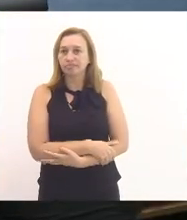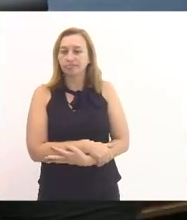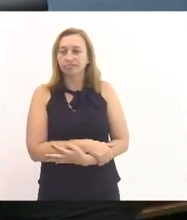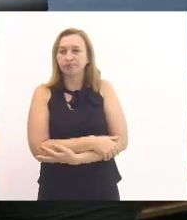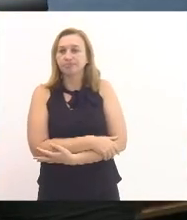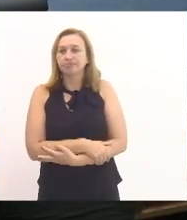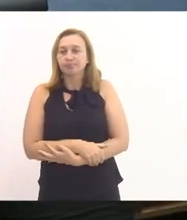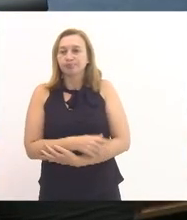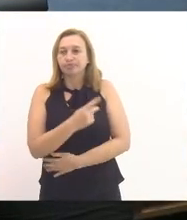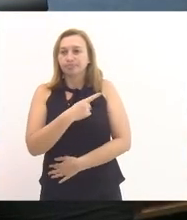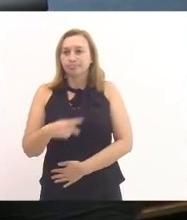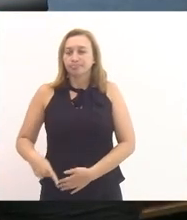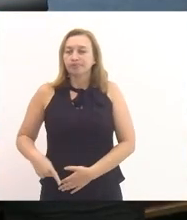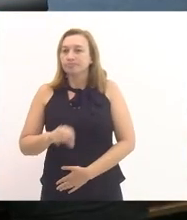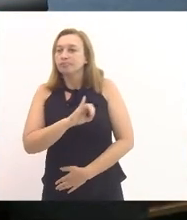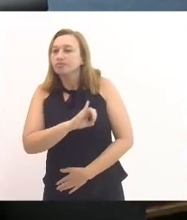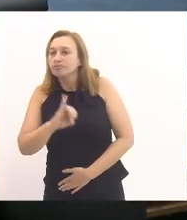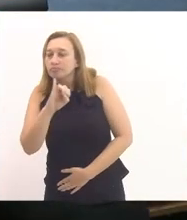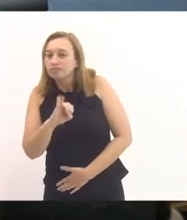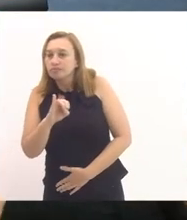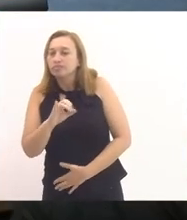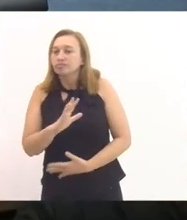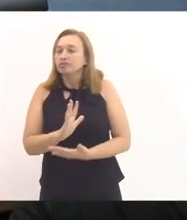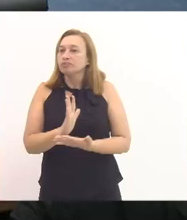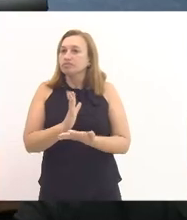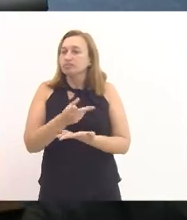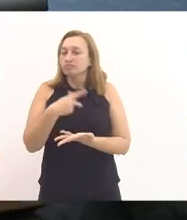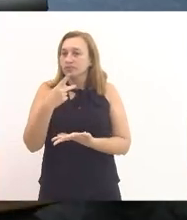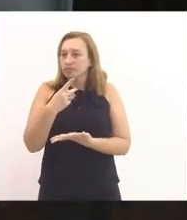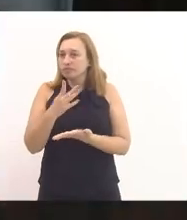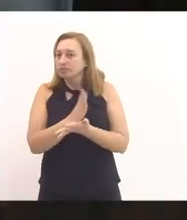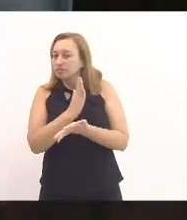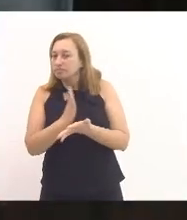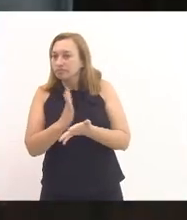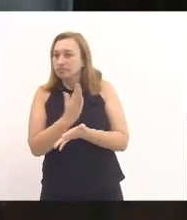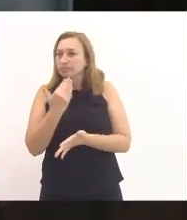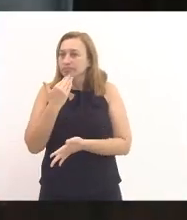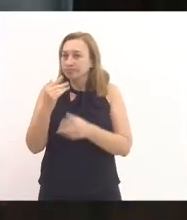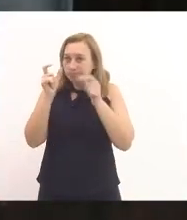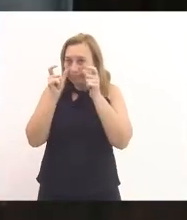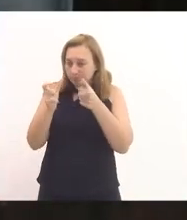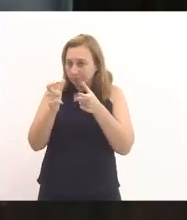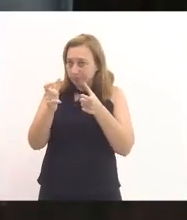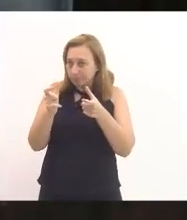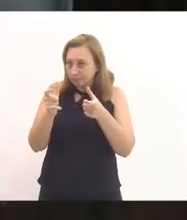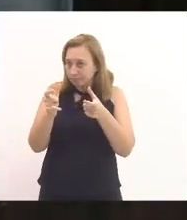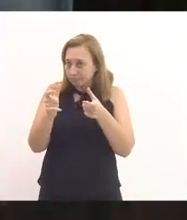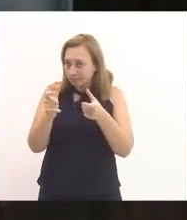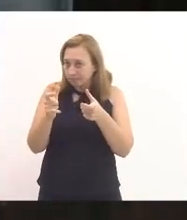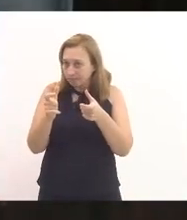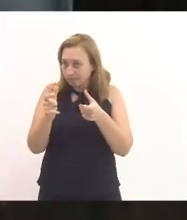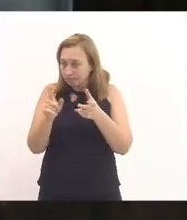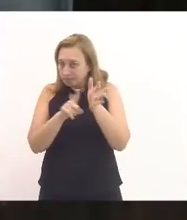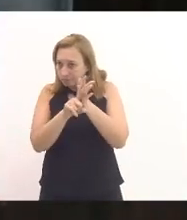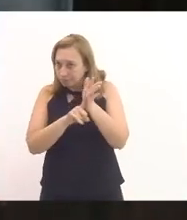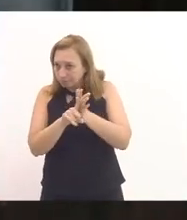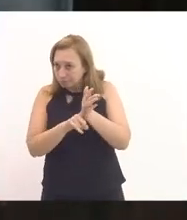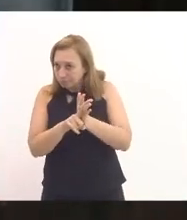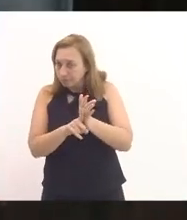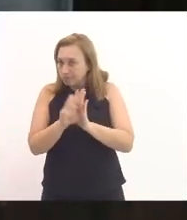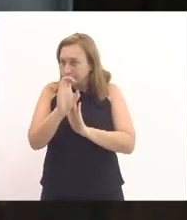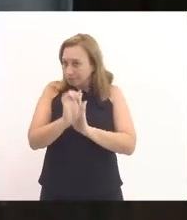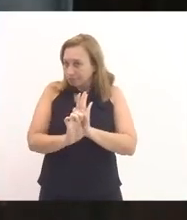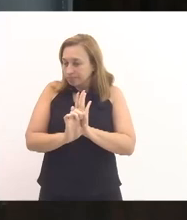oi oi queria fazer apenas algumas observações e pedir a atenção de vossa excelência quando foi examinar as